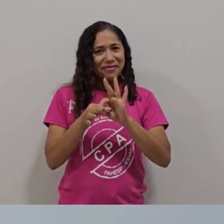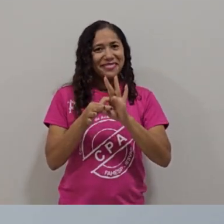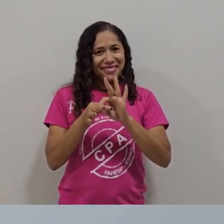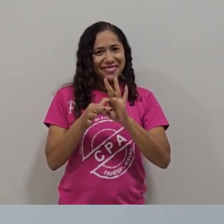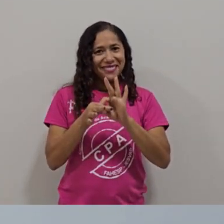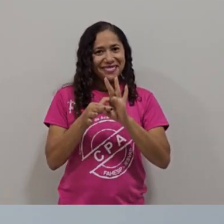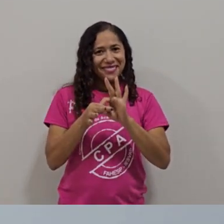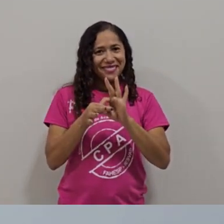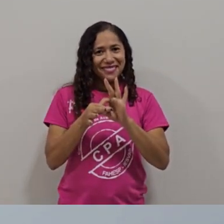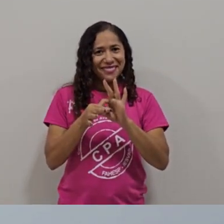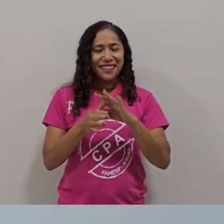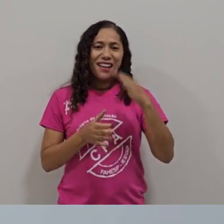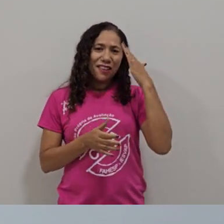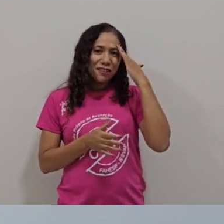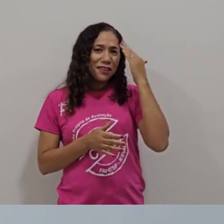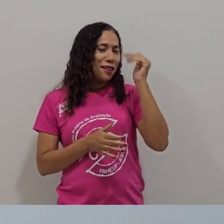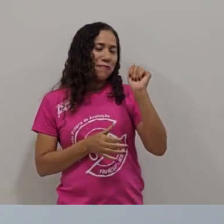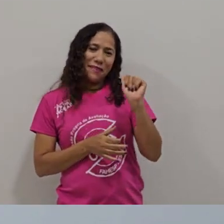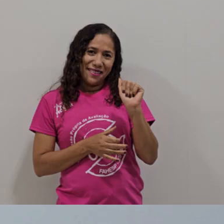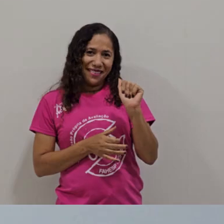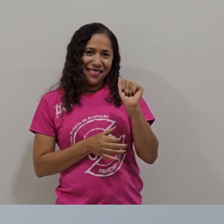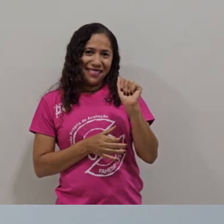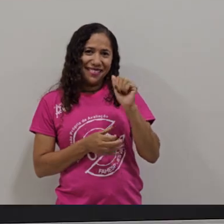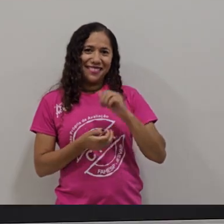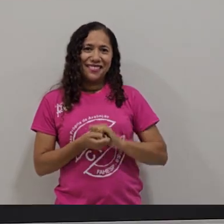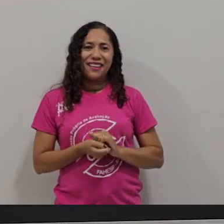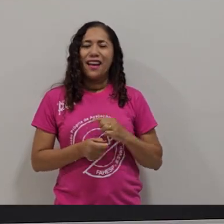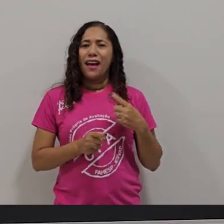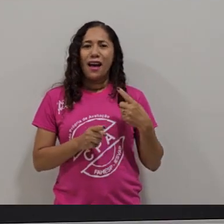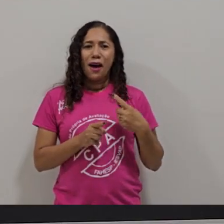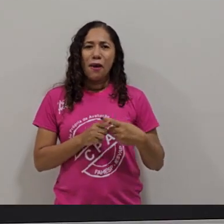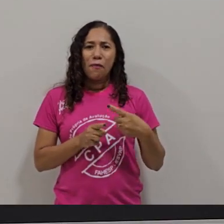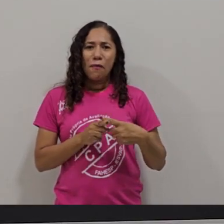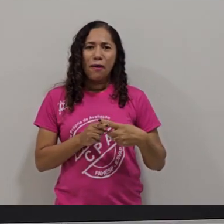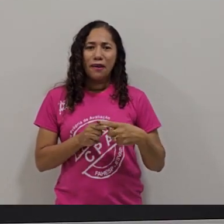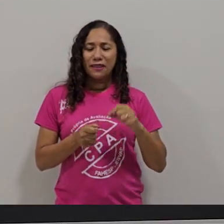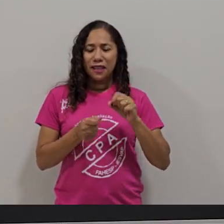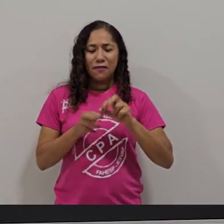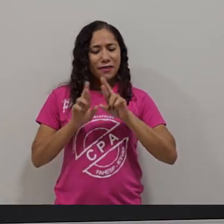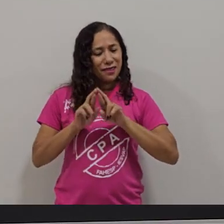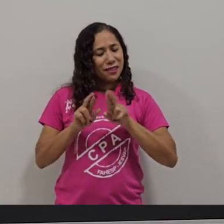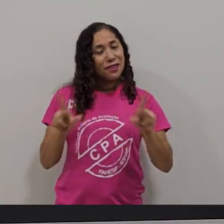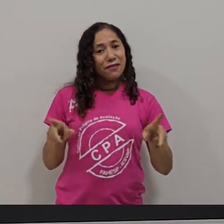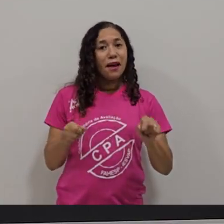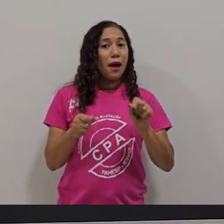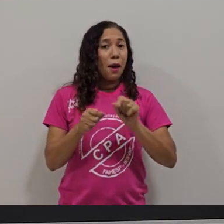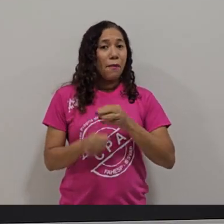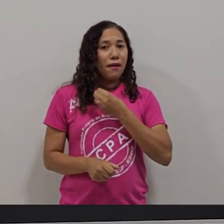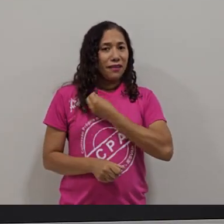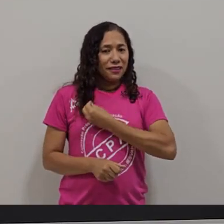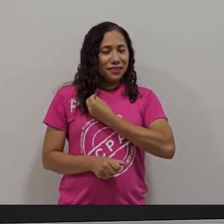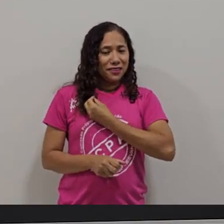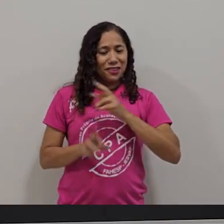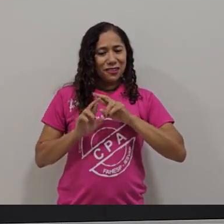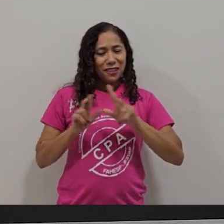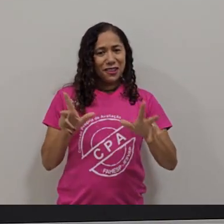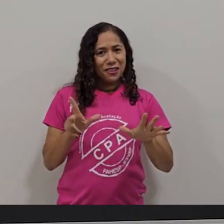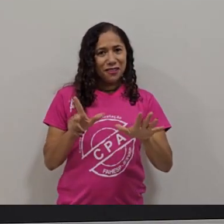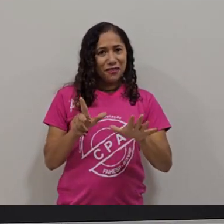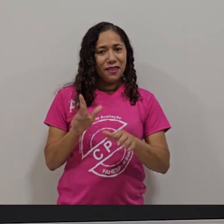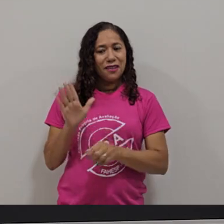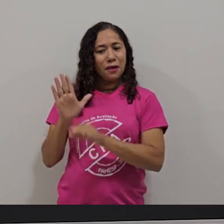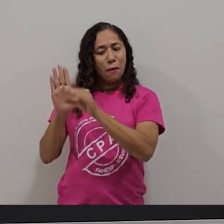pronto, tá vendo aí como ela sabia falar melhor que eu? Já me corrigiu. Por que a gente tem que fazer essa diferença? Porque existe uma diferença na nossa